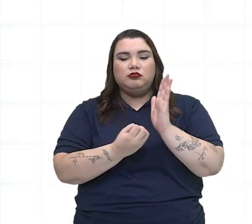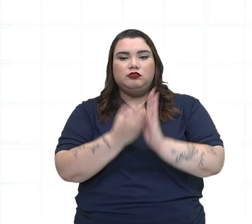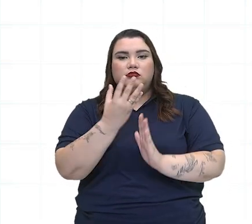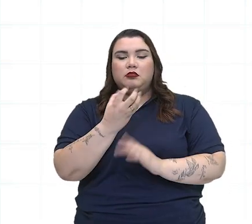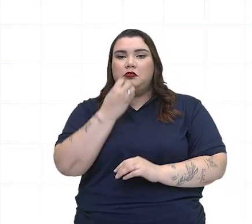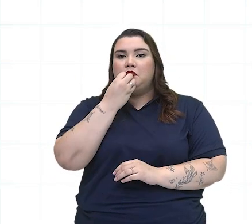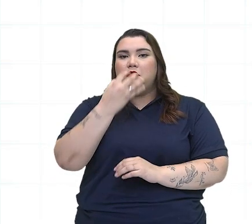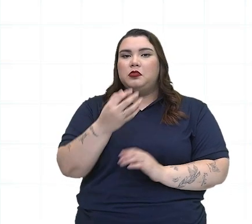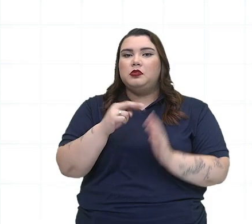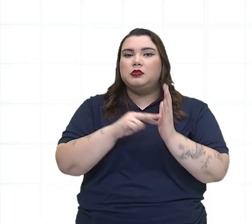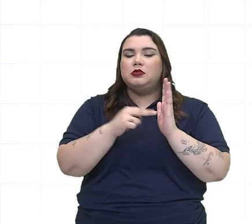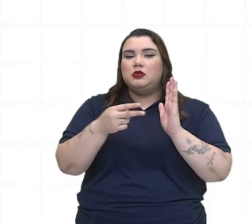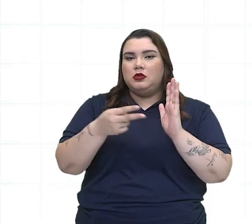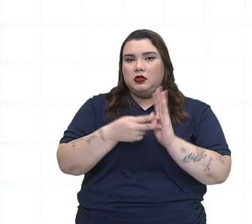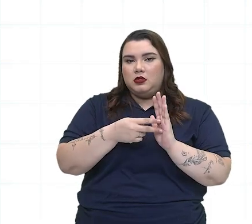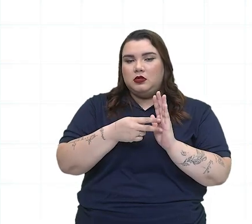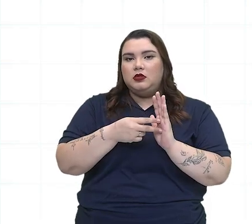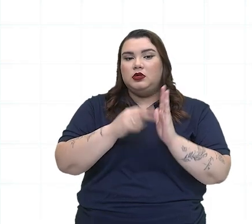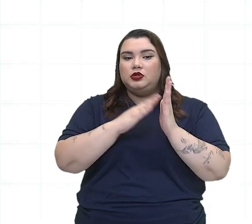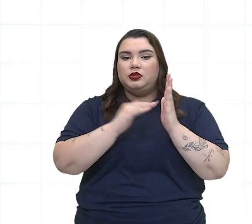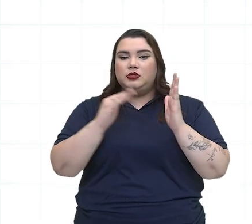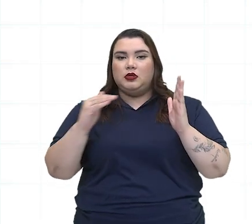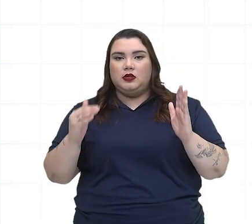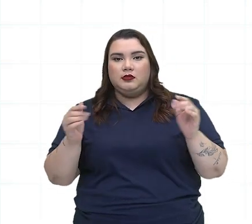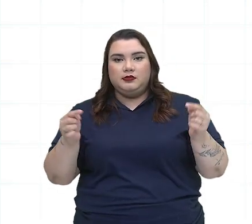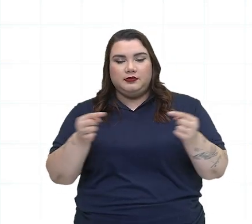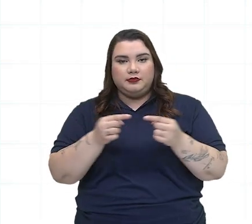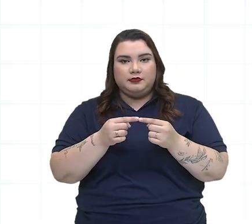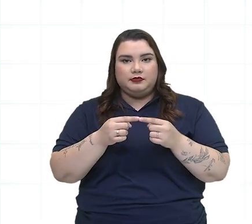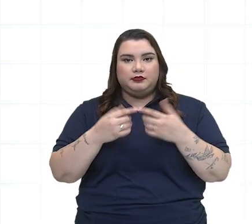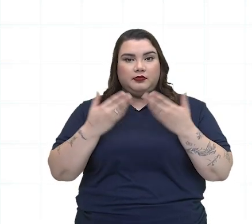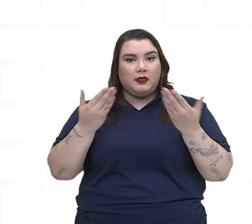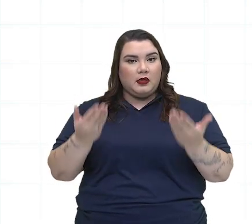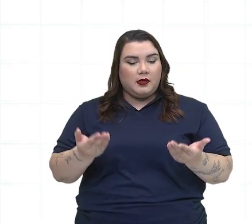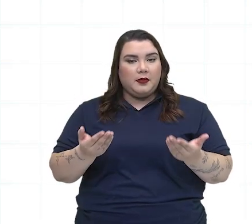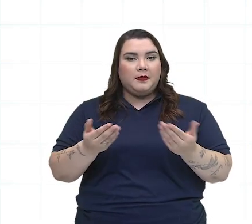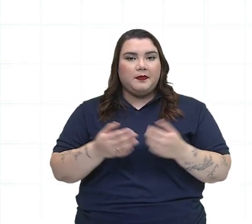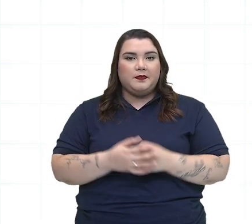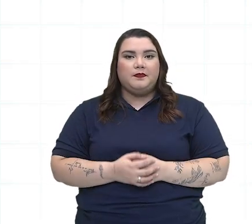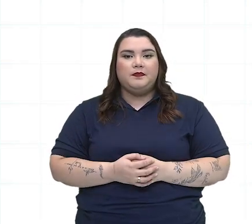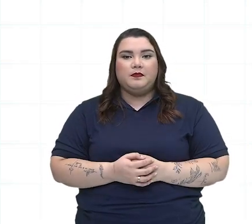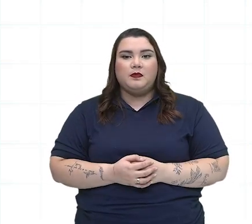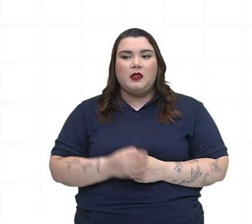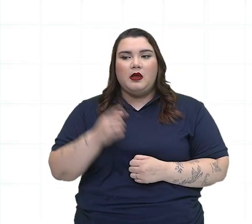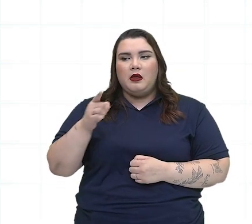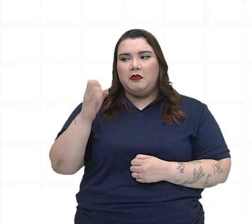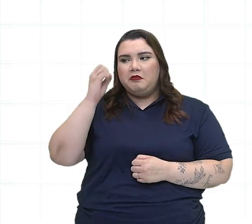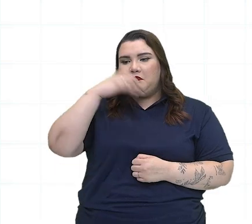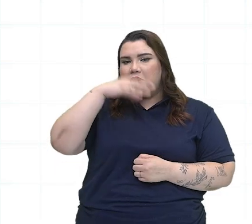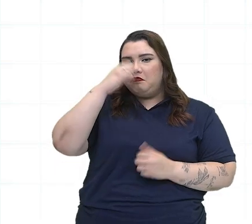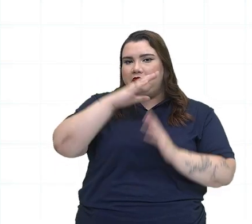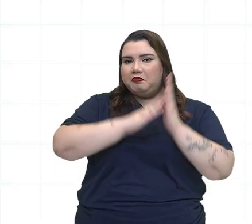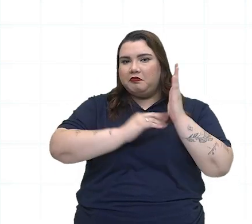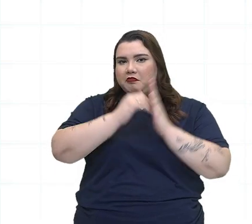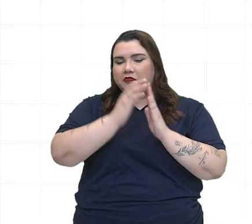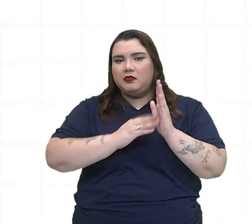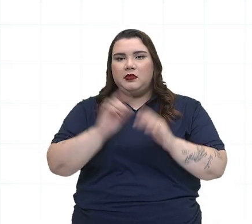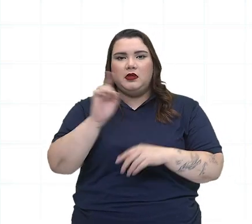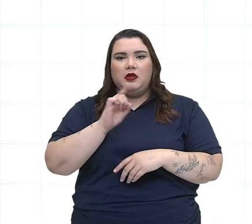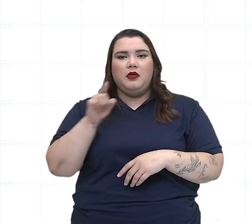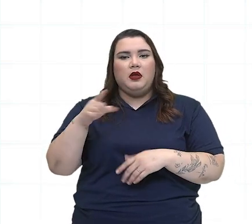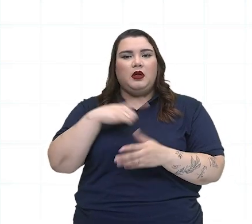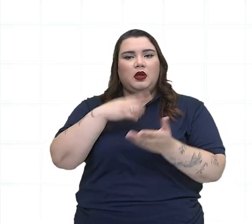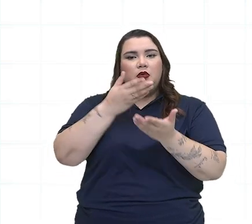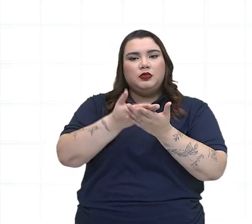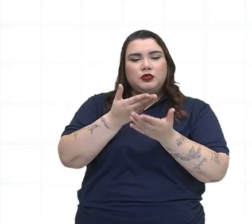tenha um significado estético. Então, o artista ele não pinta de qualquer forma. Ele estuda, ele tem